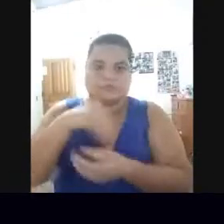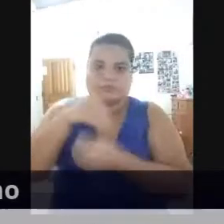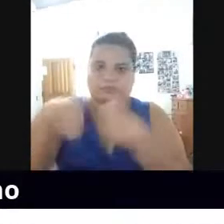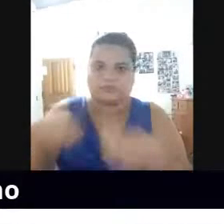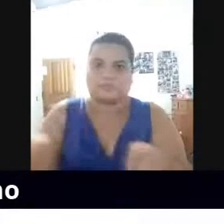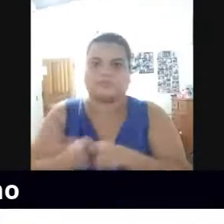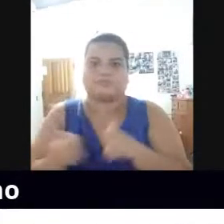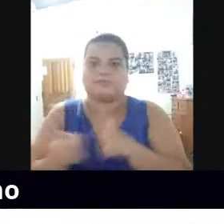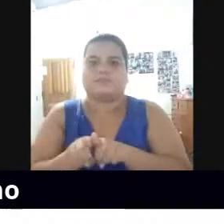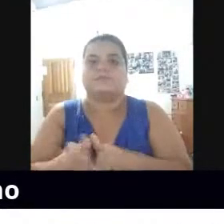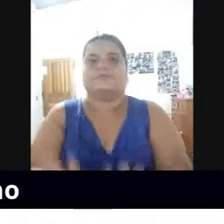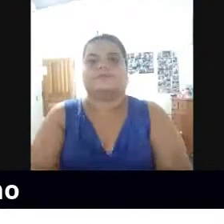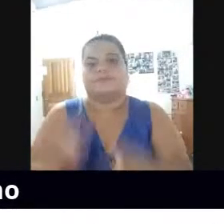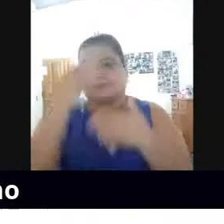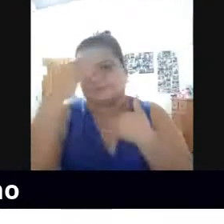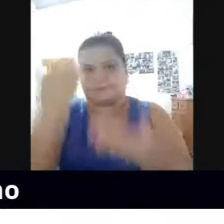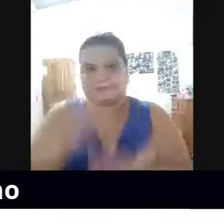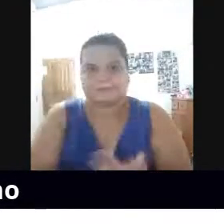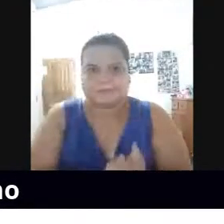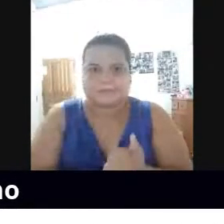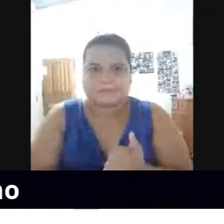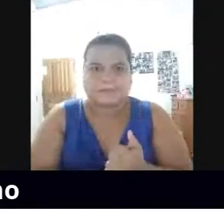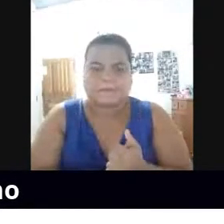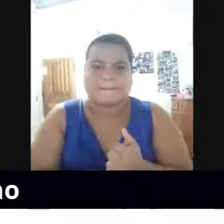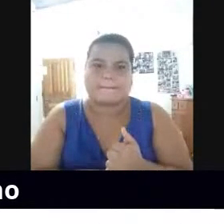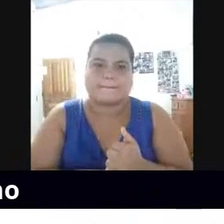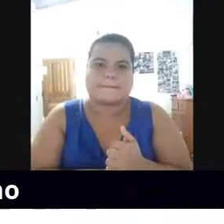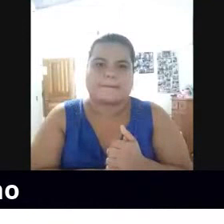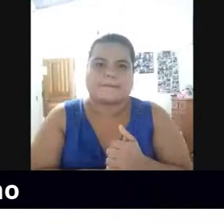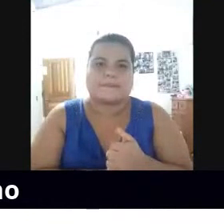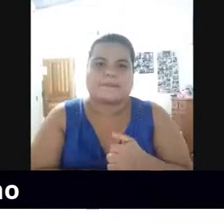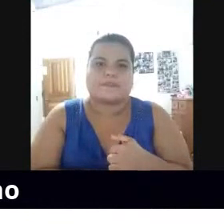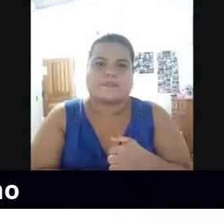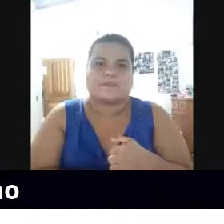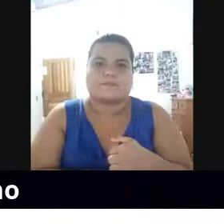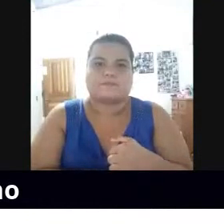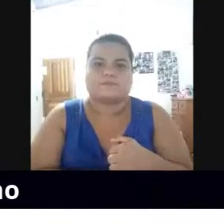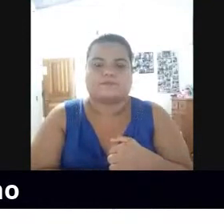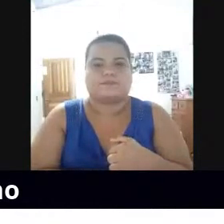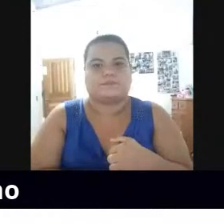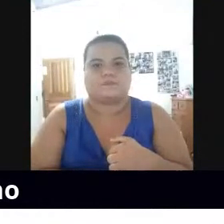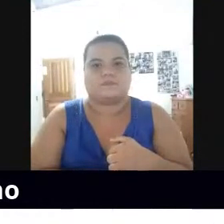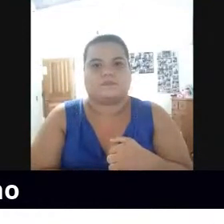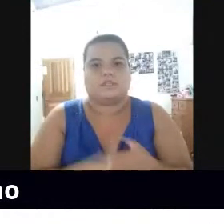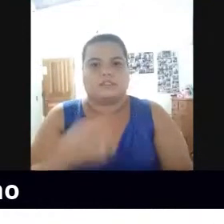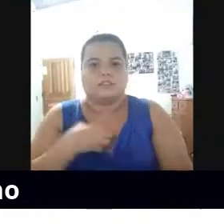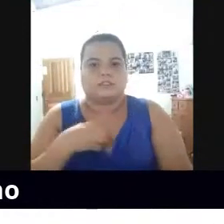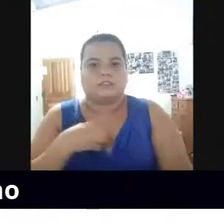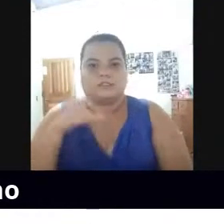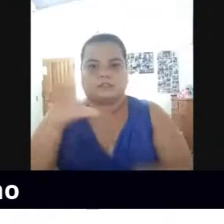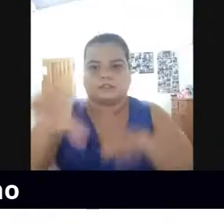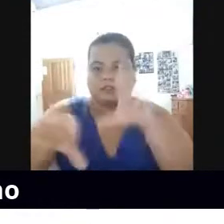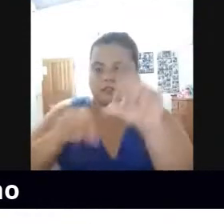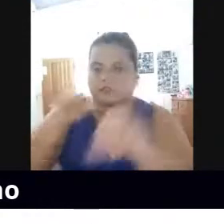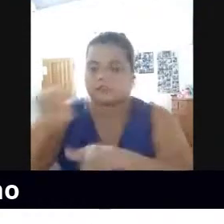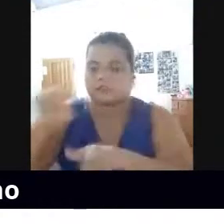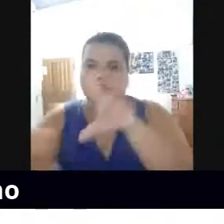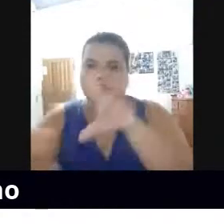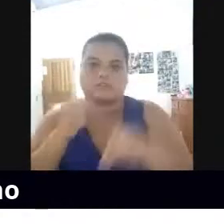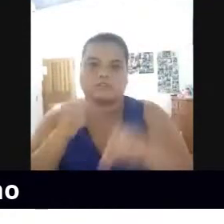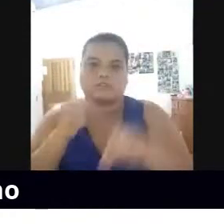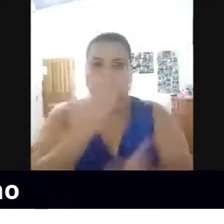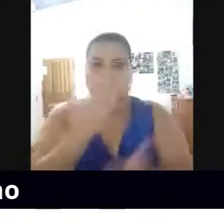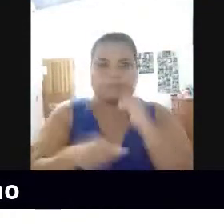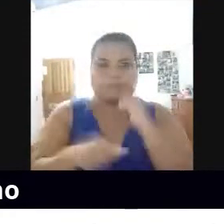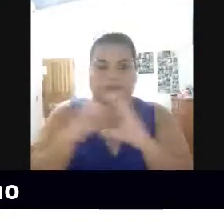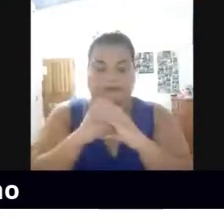Ótimo, obrigada. Próximo. Fernanda Ramalho pergunta: a seletividade alimentar é característica do